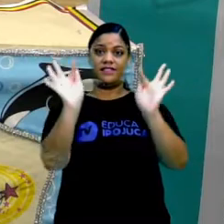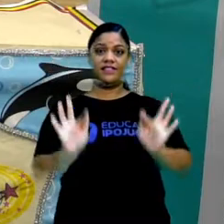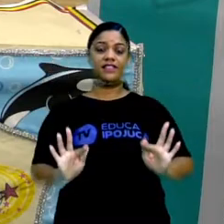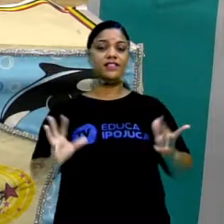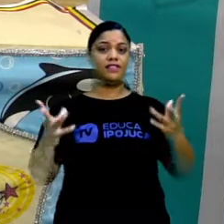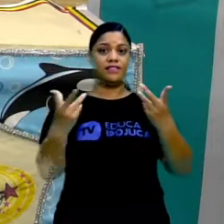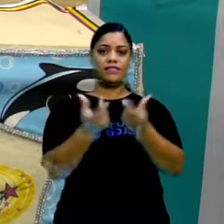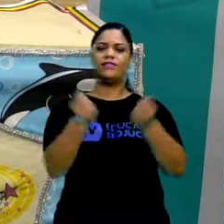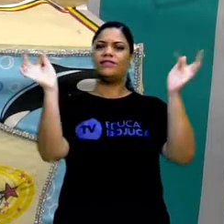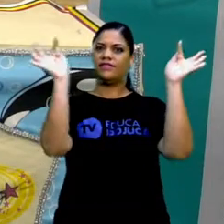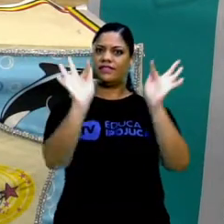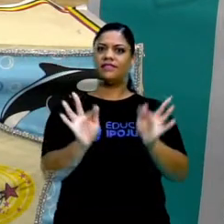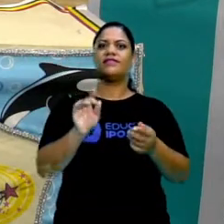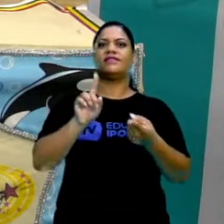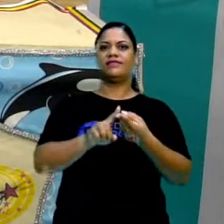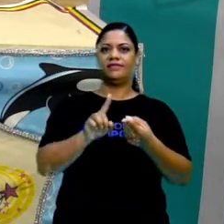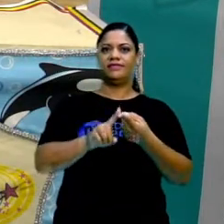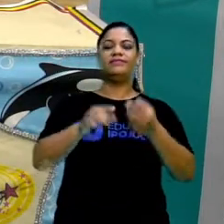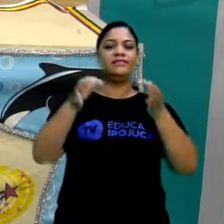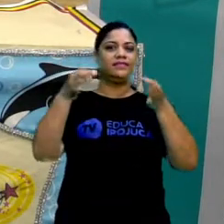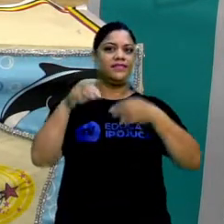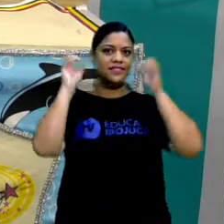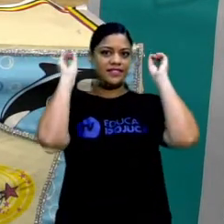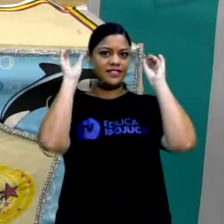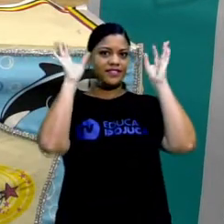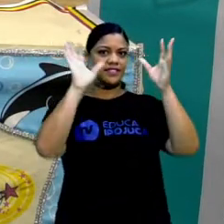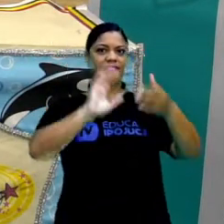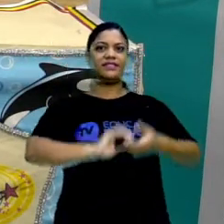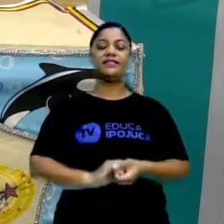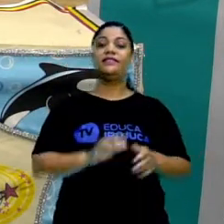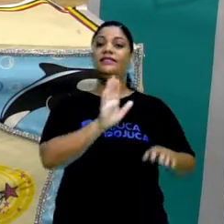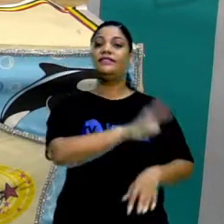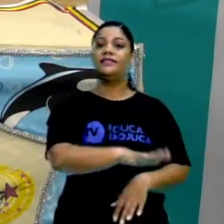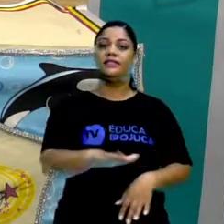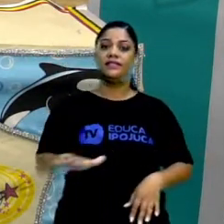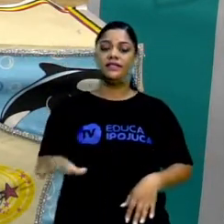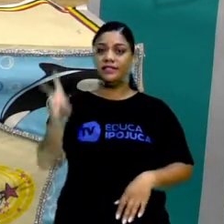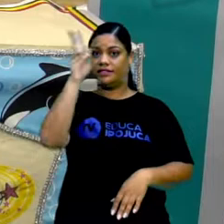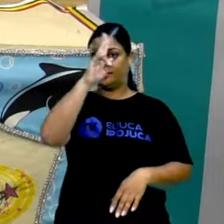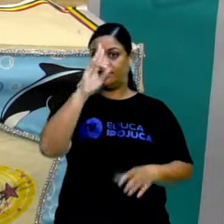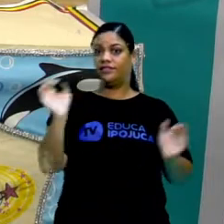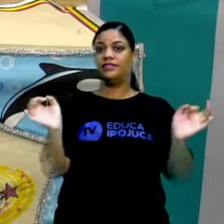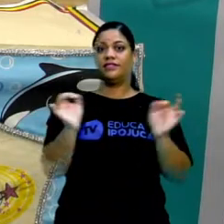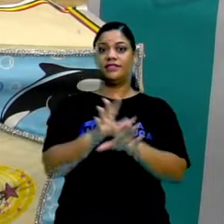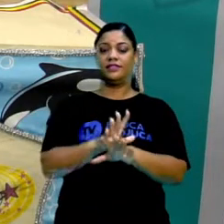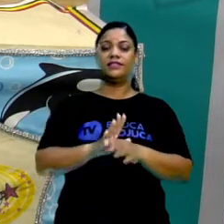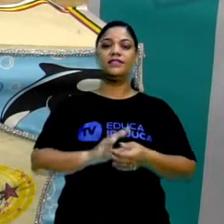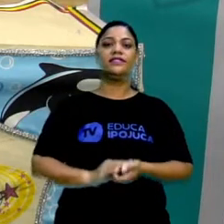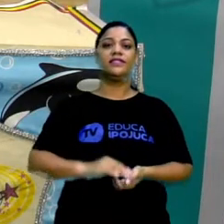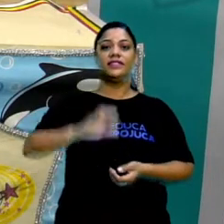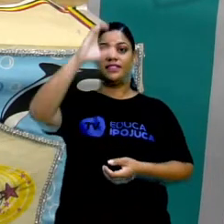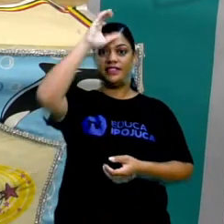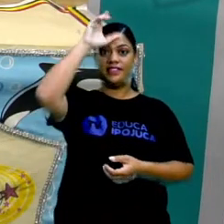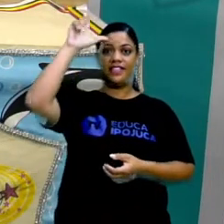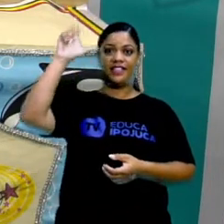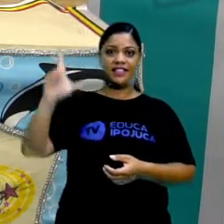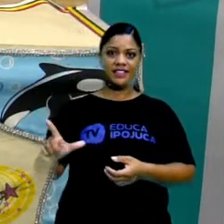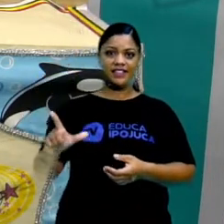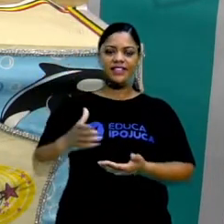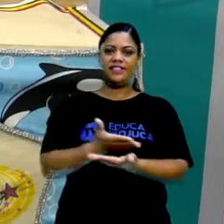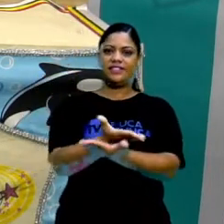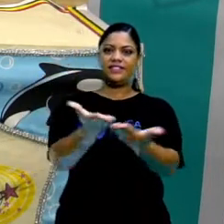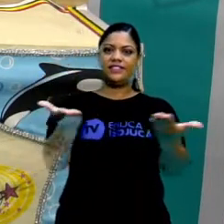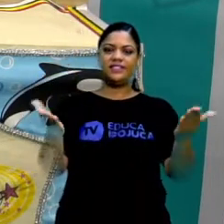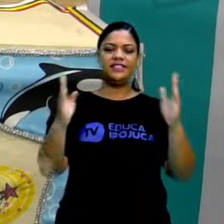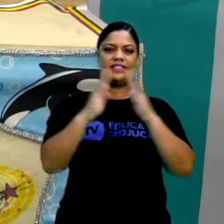estava muito feliz também. Certo, leiturinha? Certo. Criançada, a nossa história terminou. Tia Lê deixa pra vocês aí